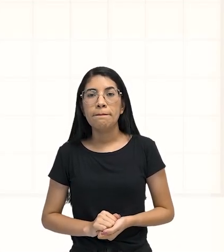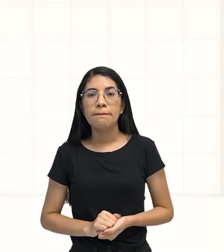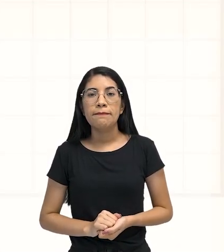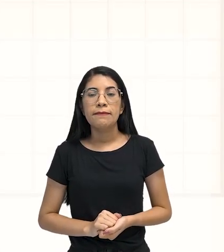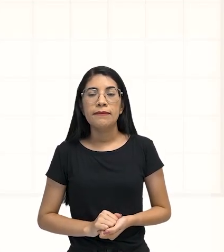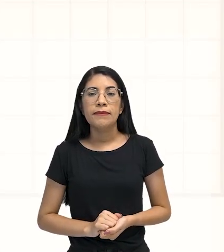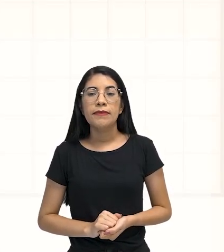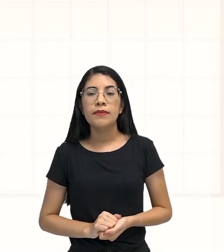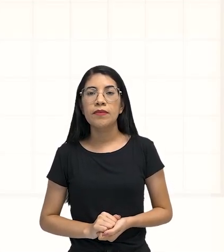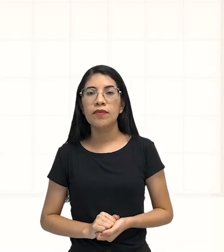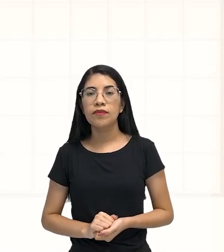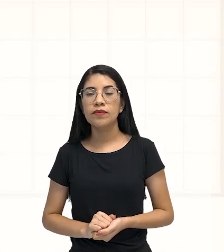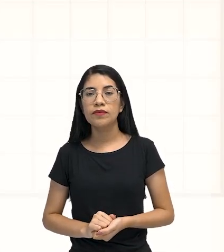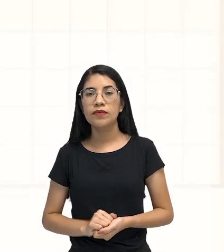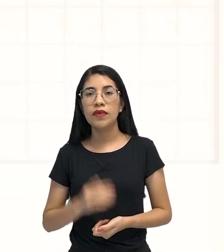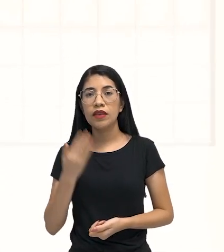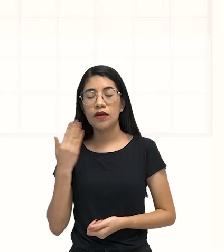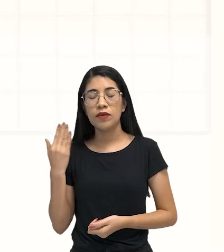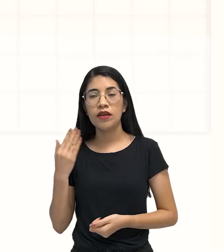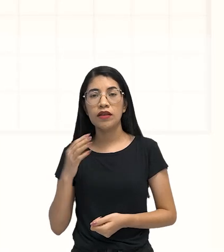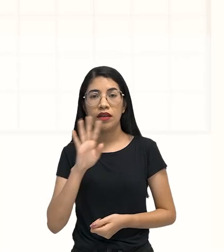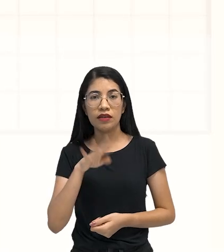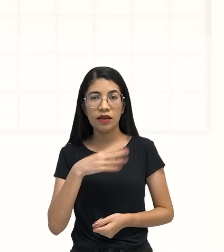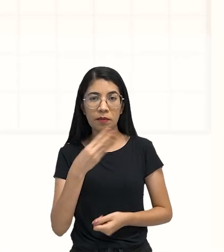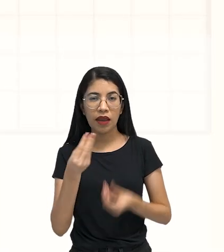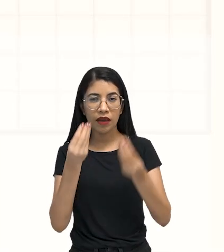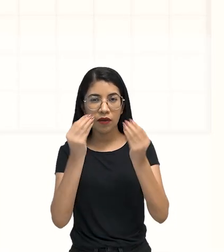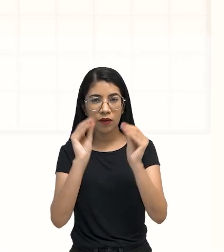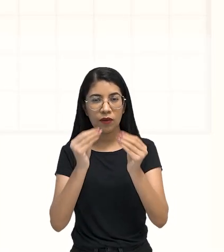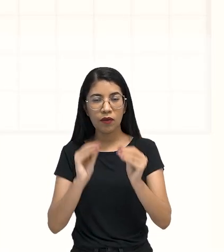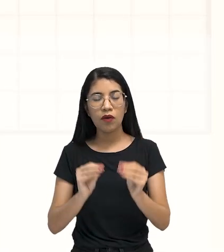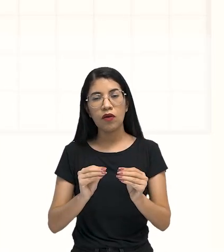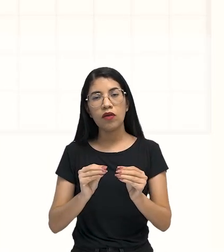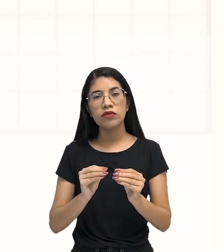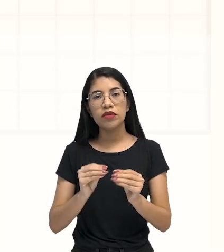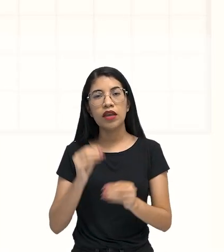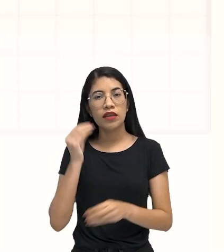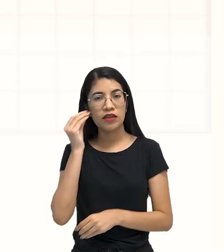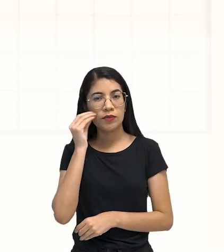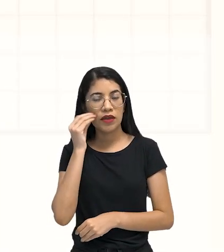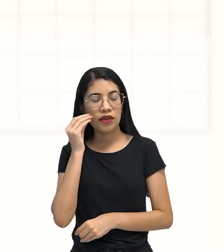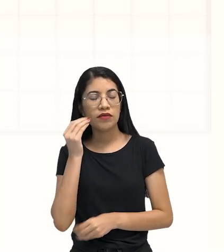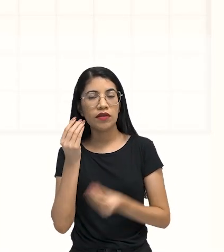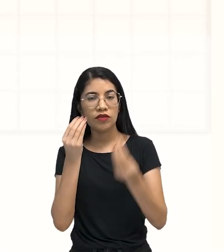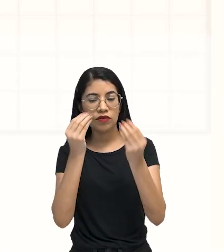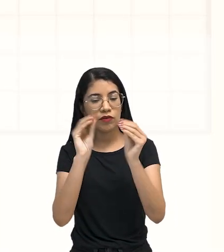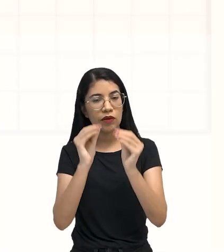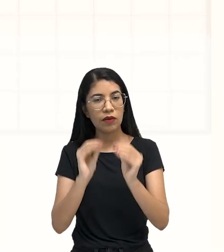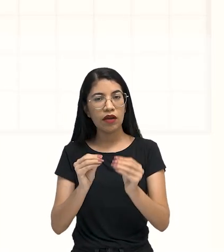Bom, então aqui está o registro, né, desse experimento que foi feito.